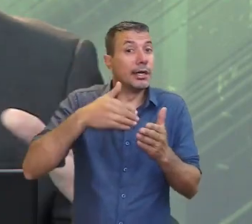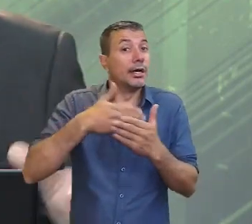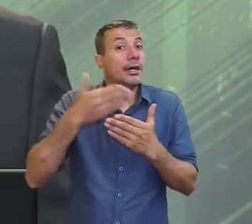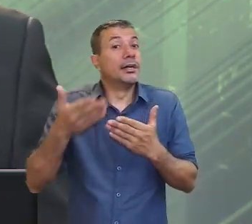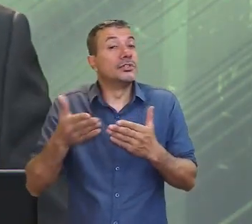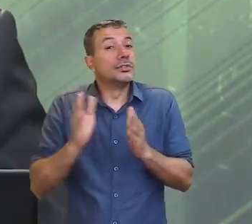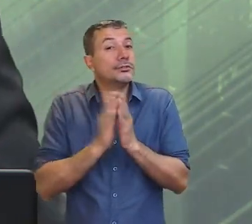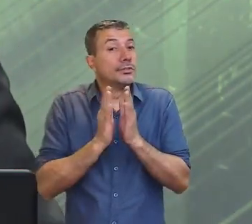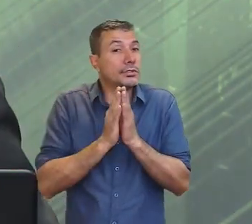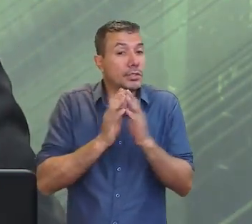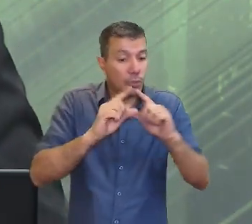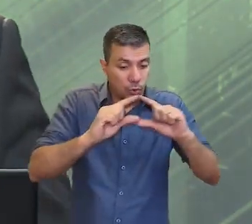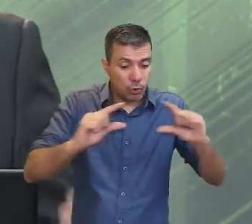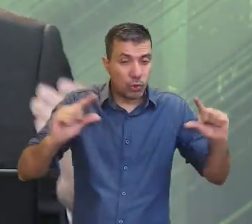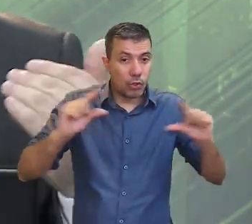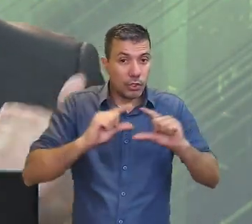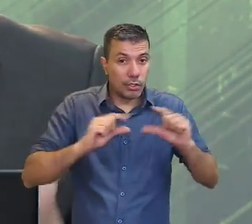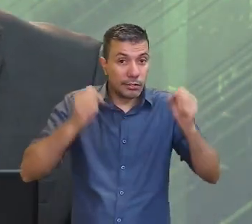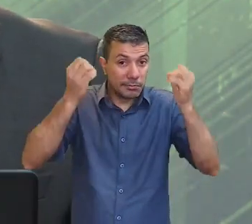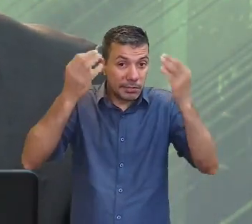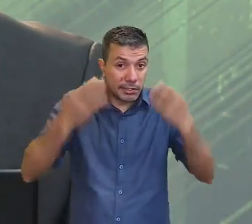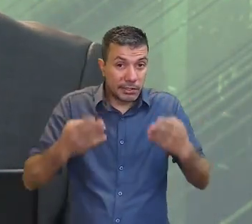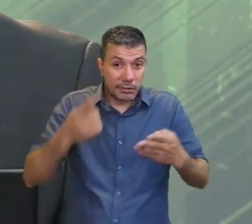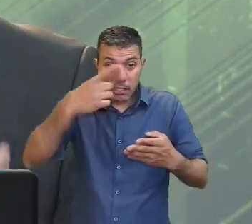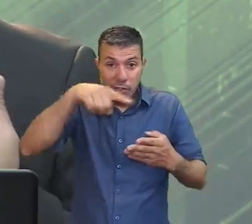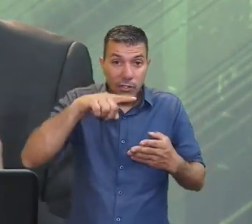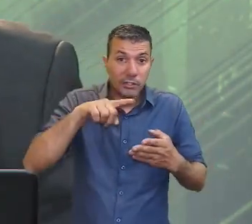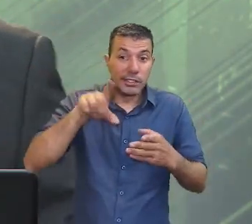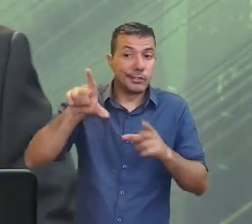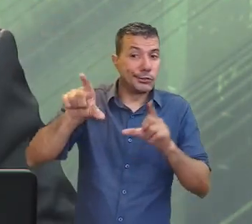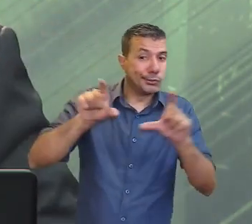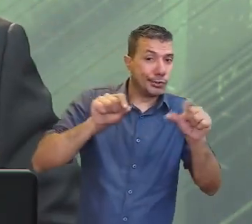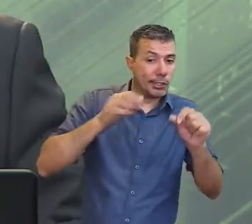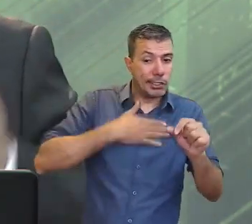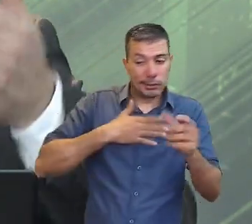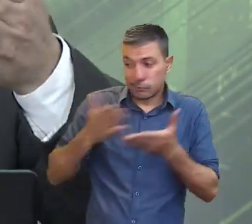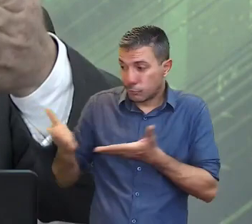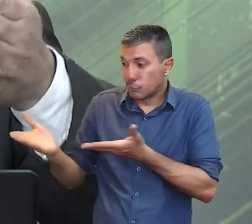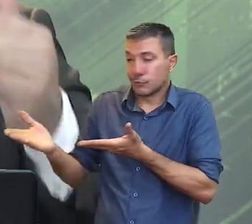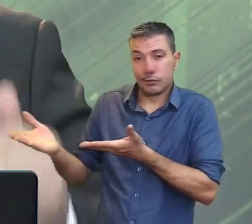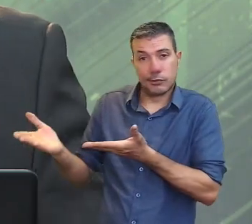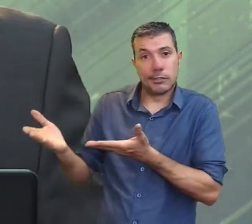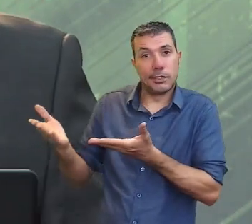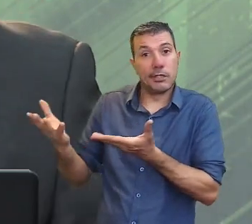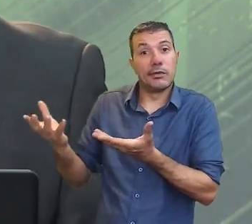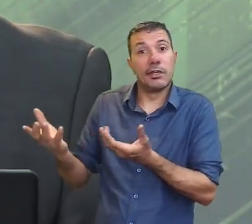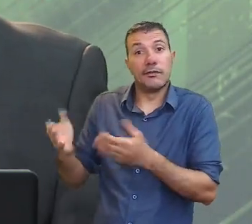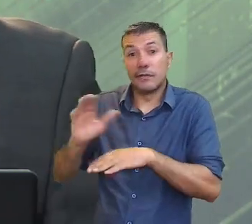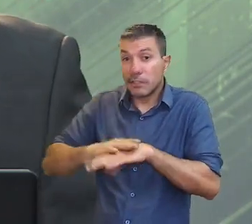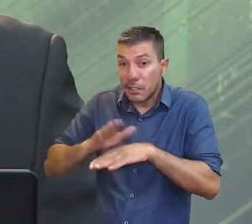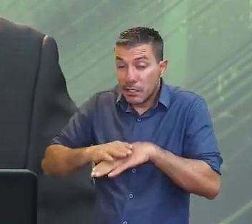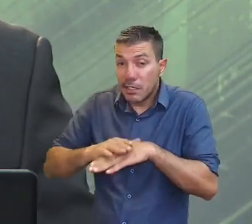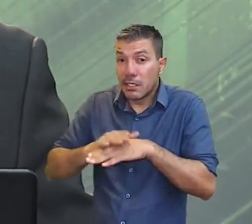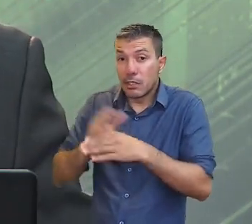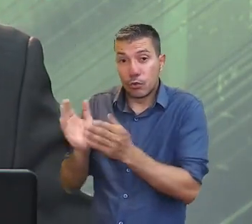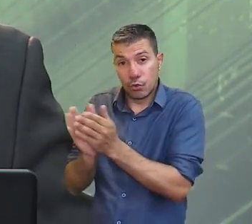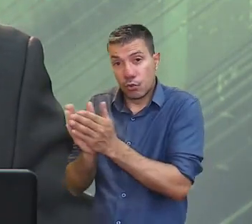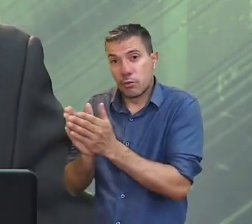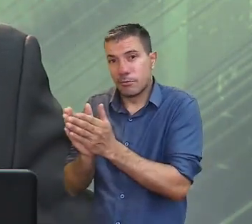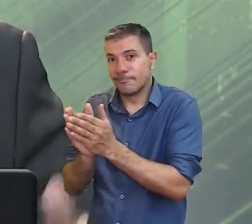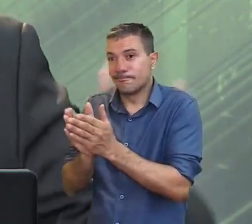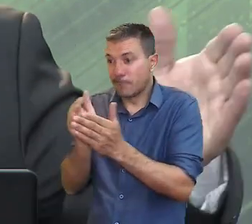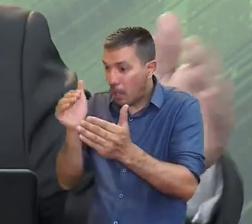vai aparecer agora o link aí, falando sobre a nossa decisão. Essa é a minha decisão, porque eu também quero fazer parte desse grupo. Você quer, pastor?